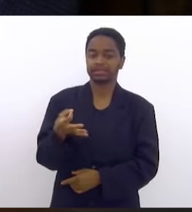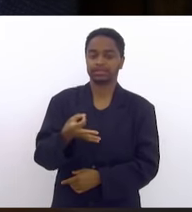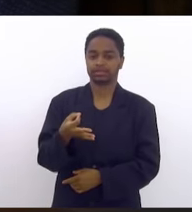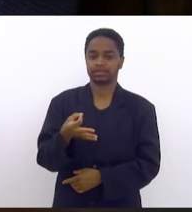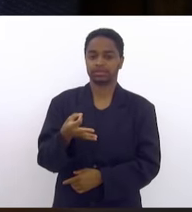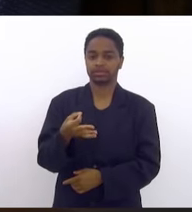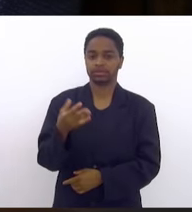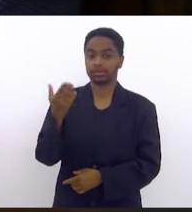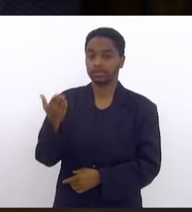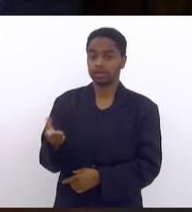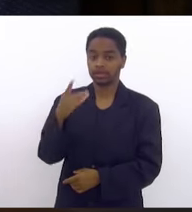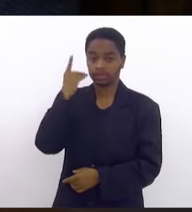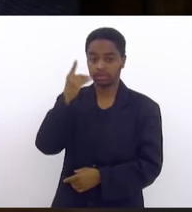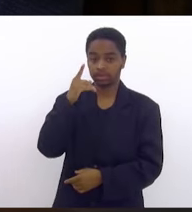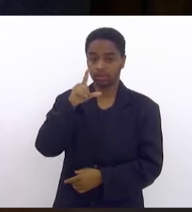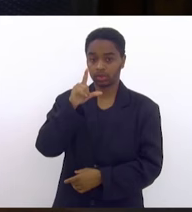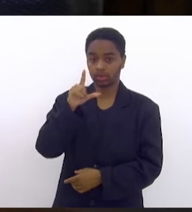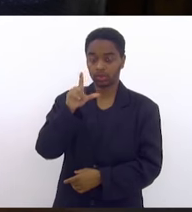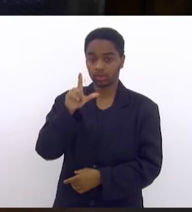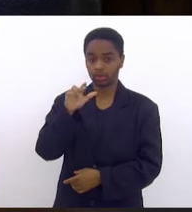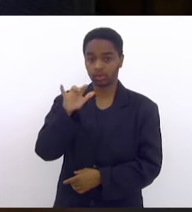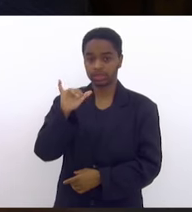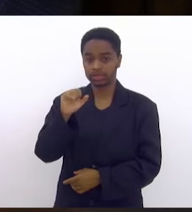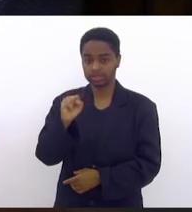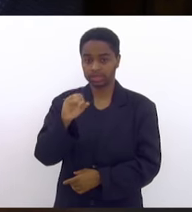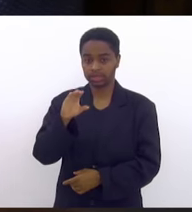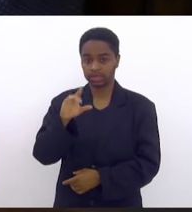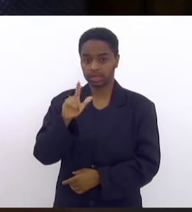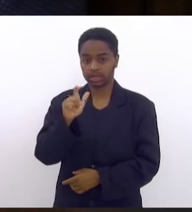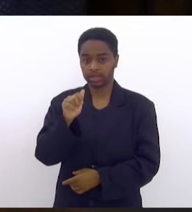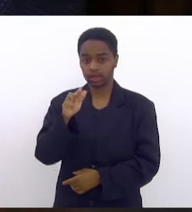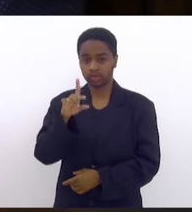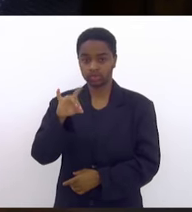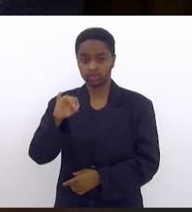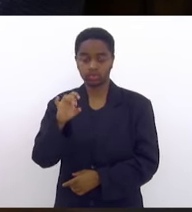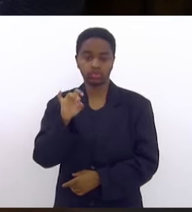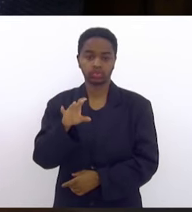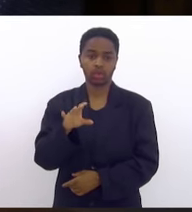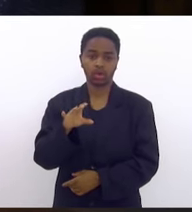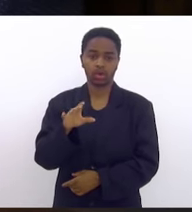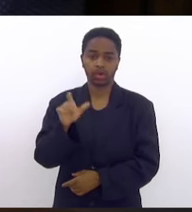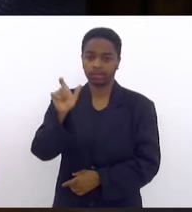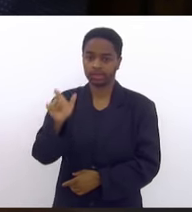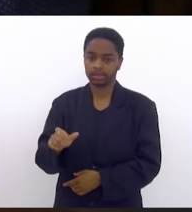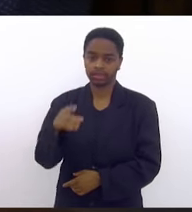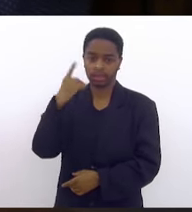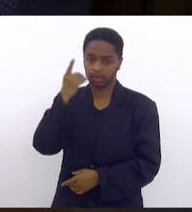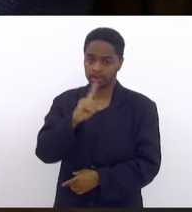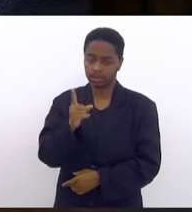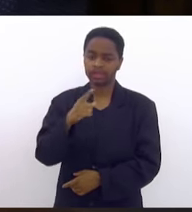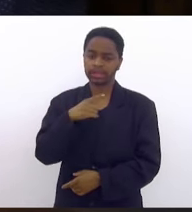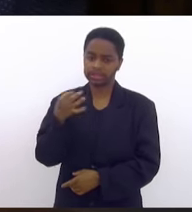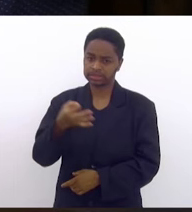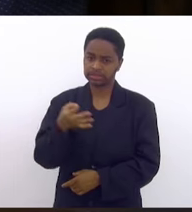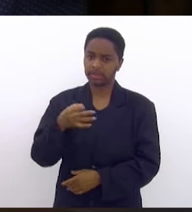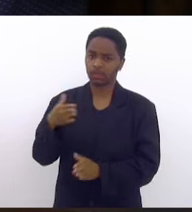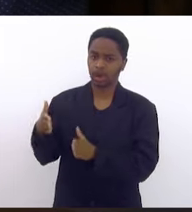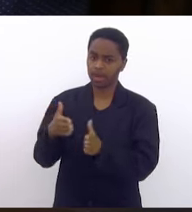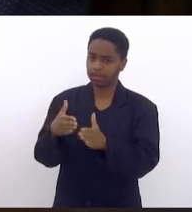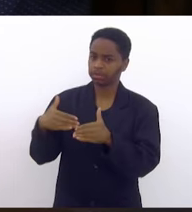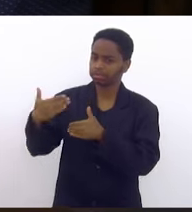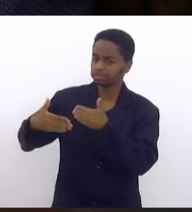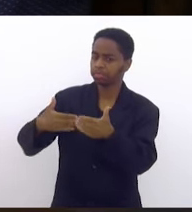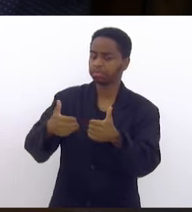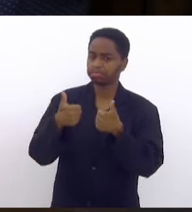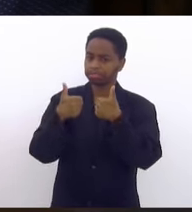que o deputado Luiz Cláudio, não só na condição de deputado, porque com certeza a jornada vai ser muito grande, e quero